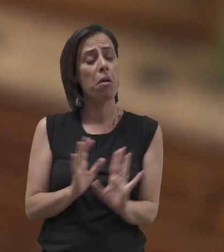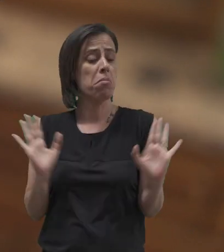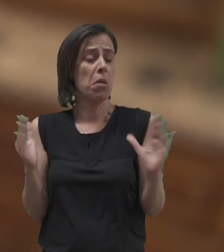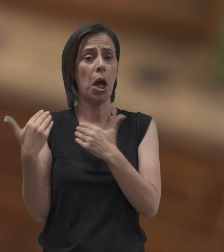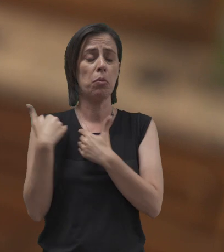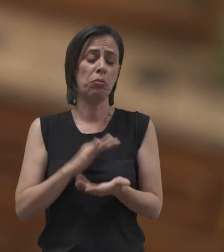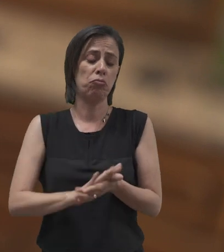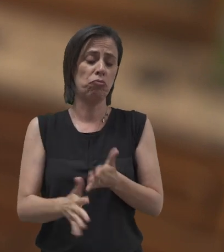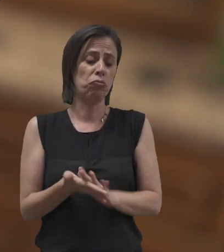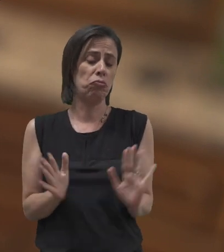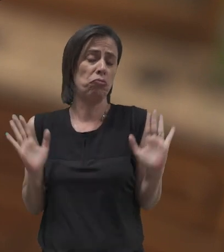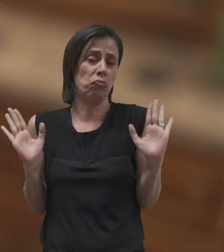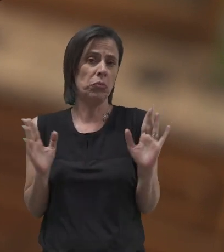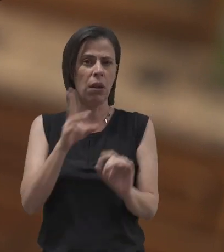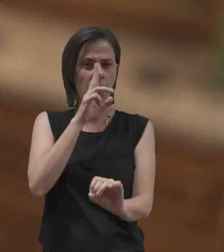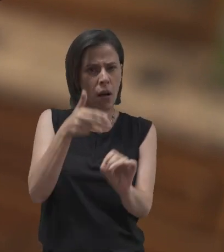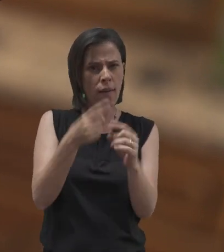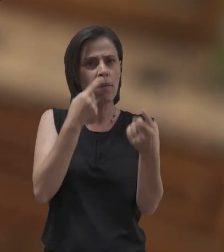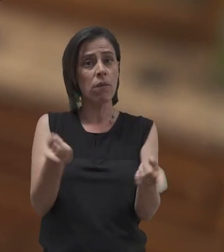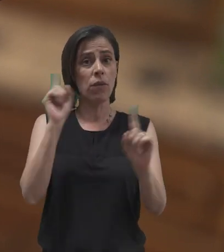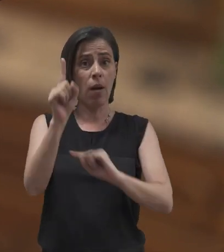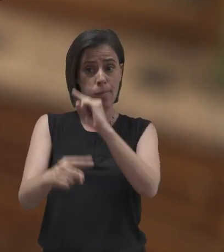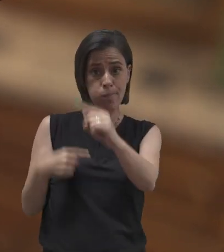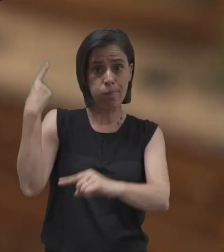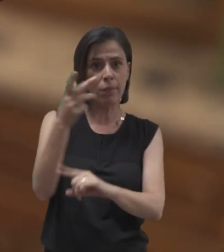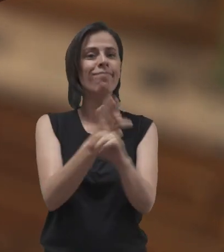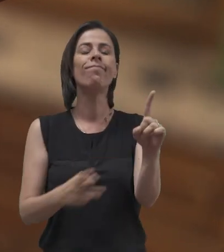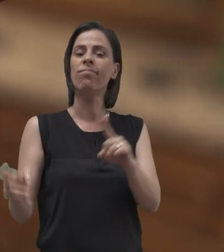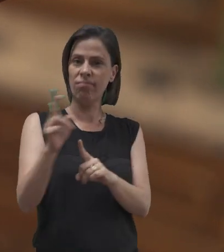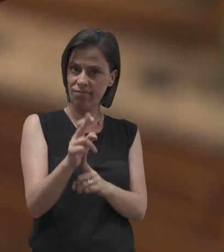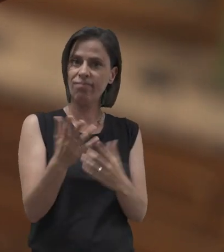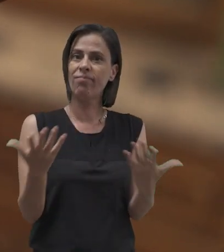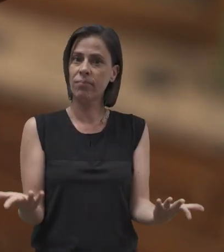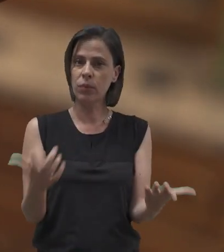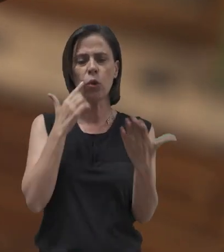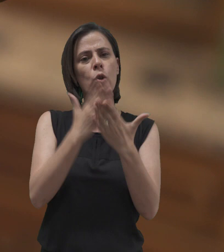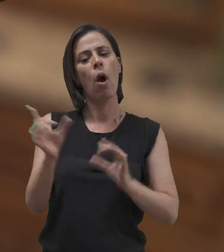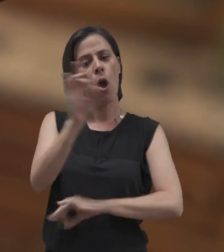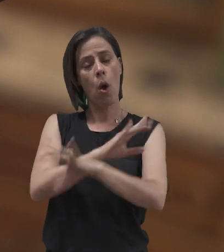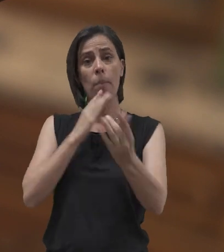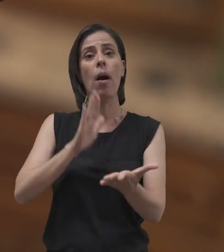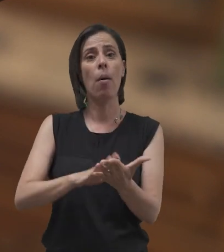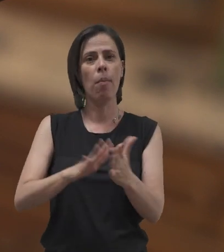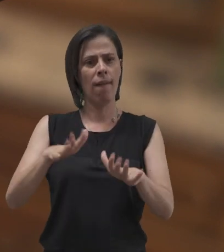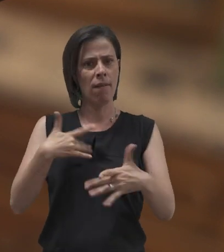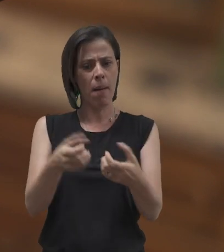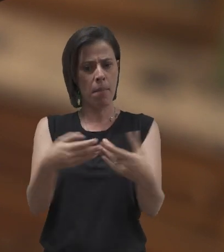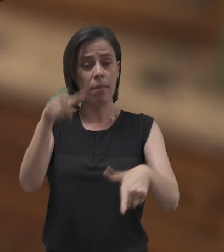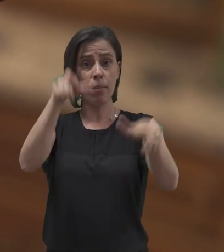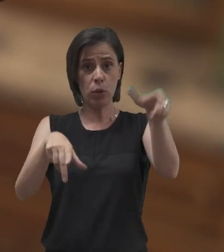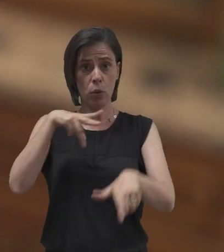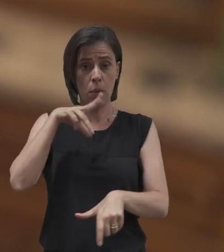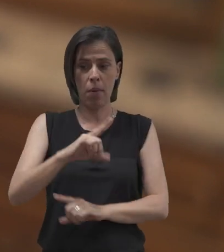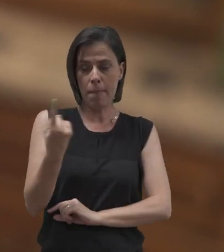descarta responsabilidades. Os combustíveis voltam a aumentar na próxima semana. Estudo europeu comprova que há cada vez mais